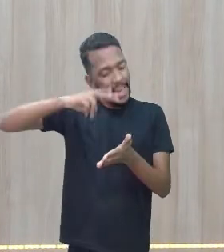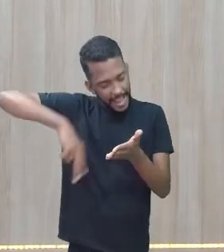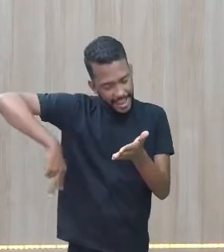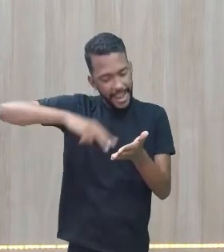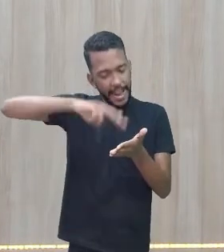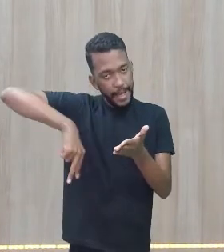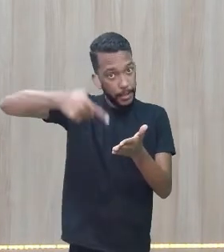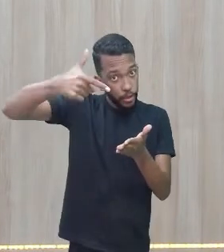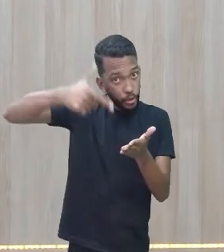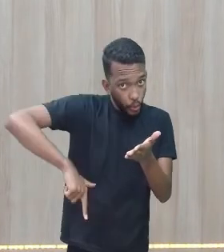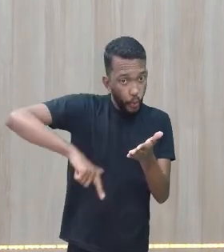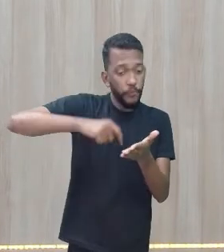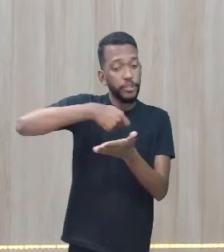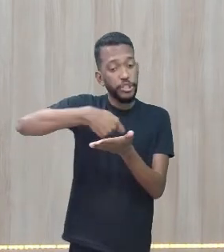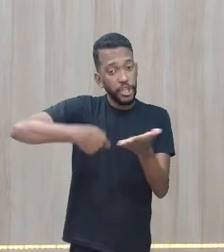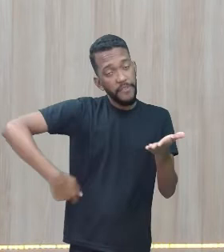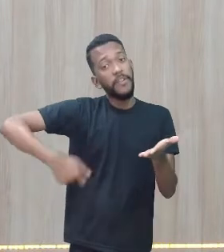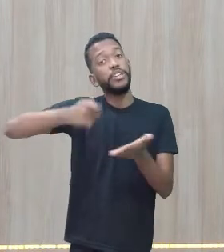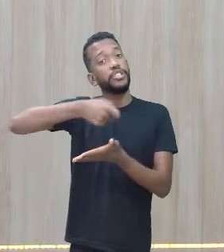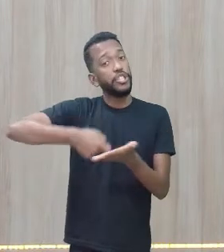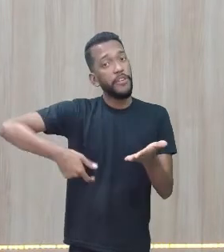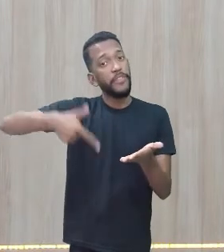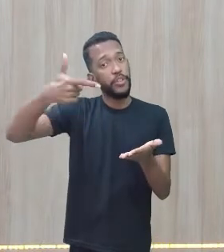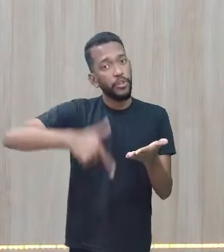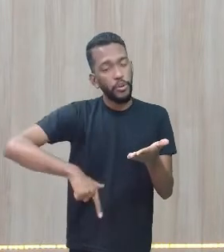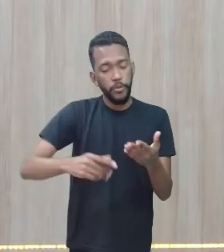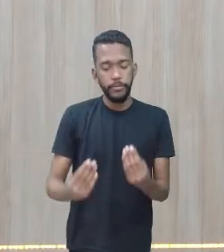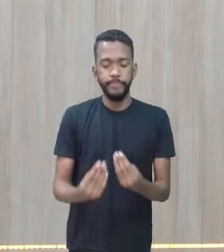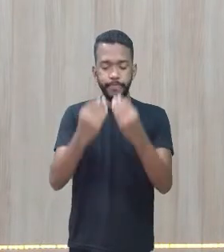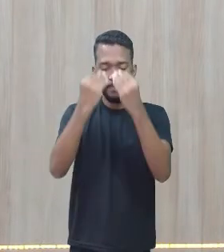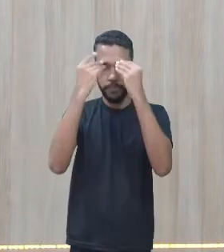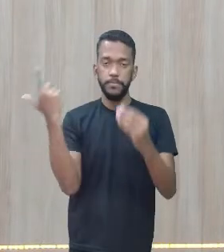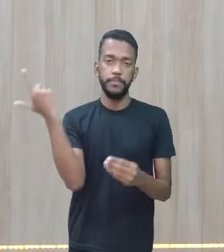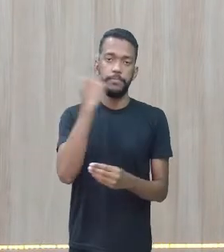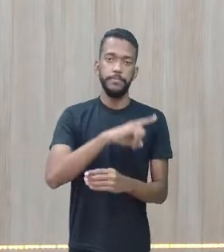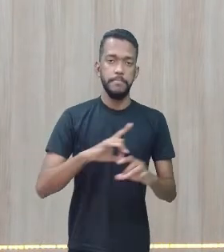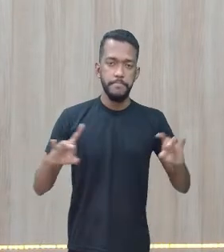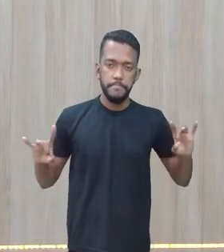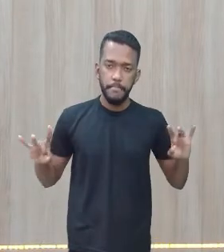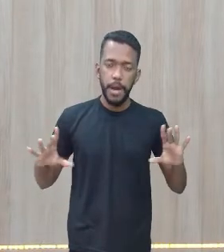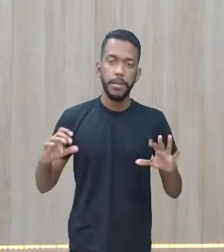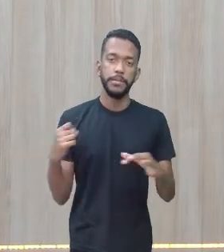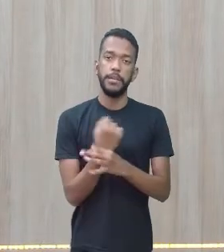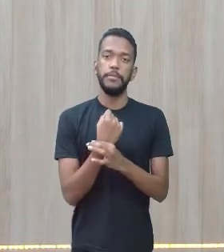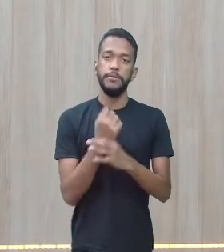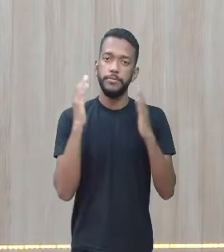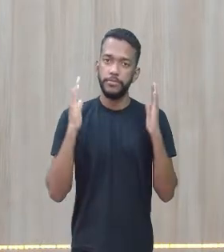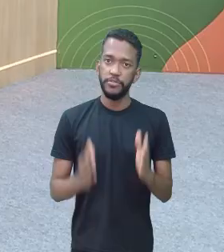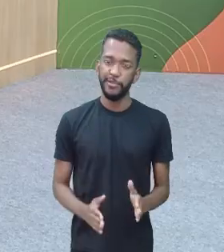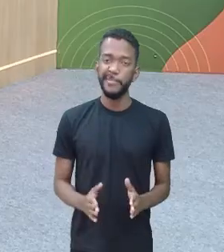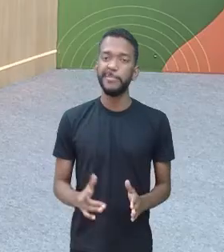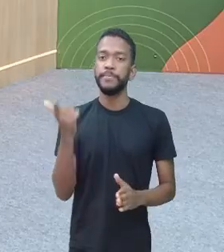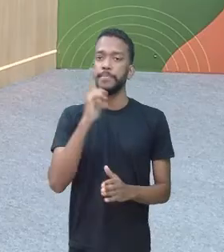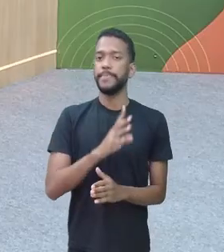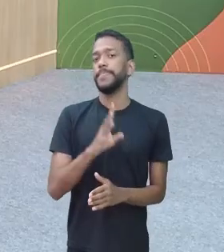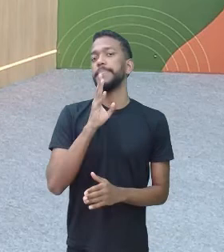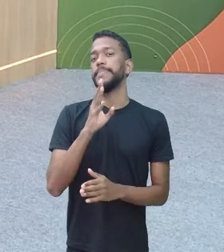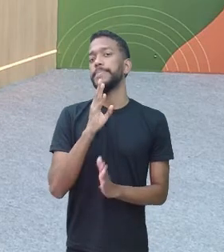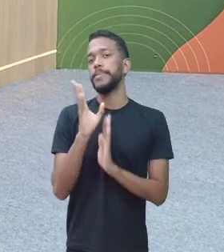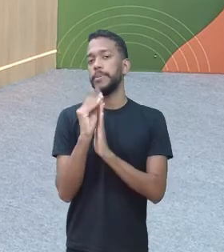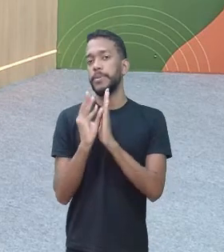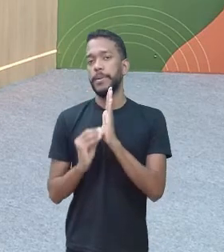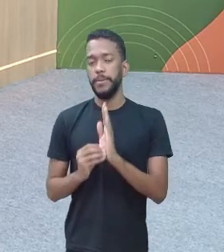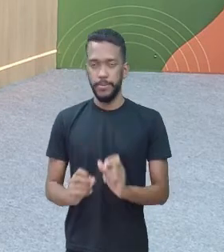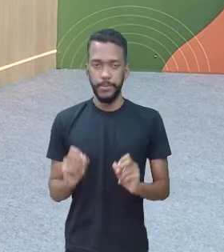reler, escrever, reescrever, lhe torna mais seguro, não é? E conhecedor do conteúdo,